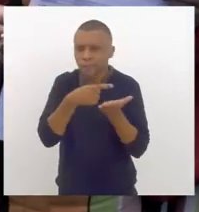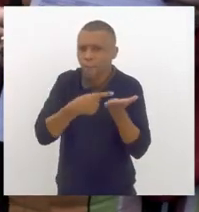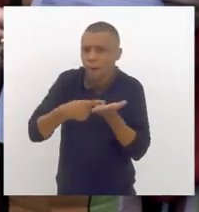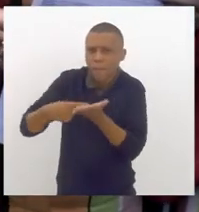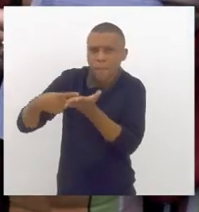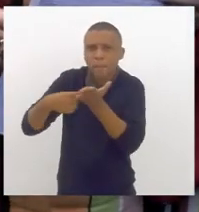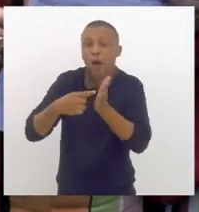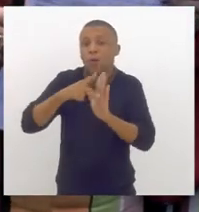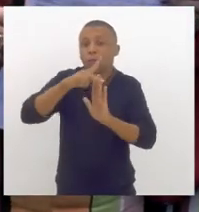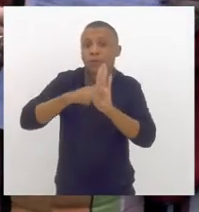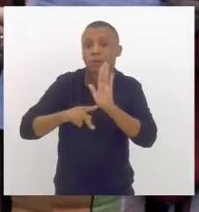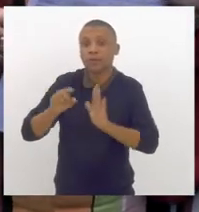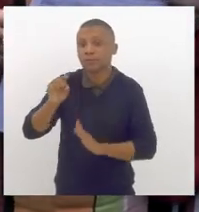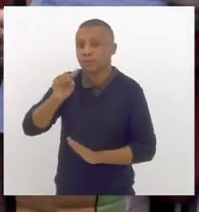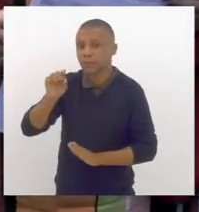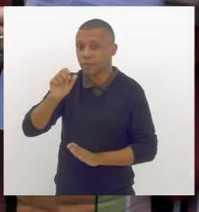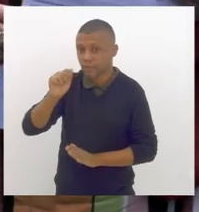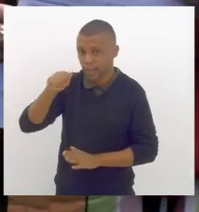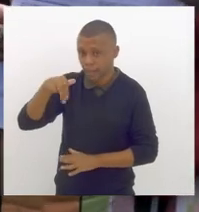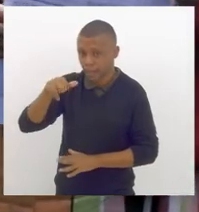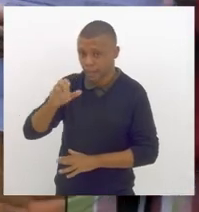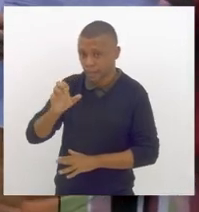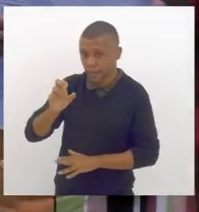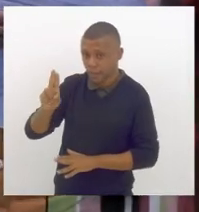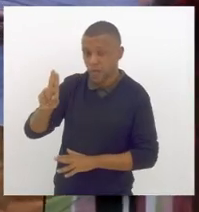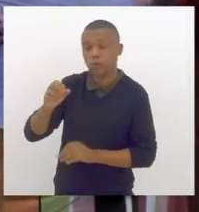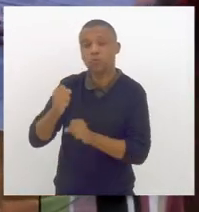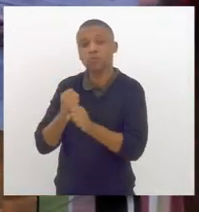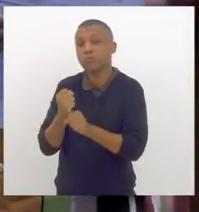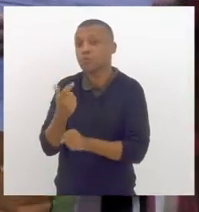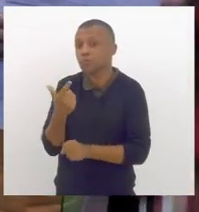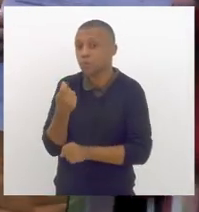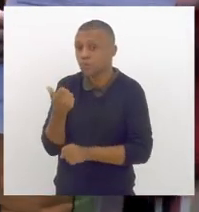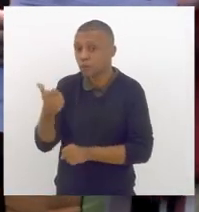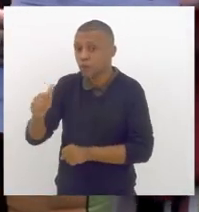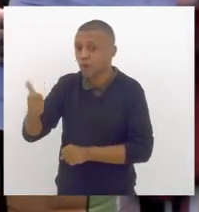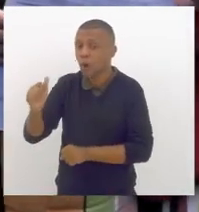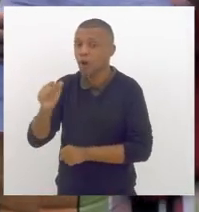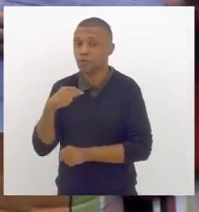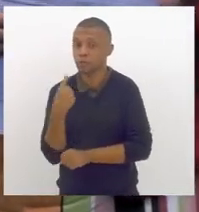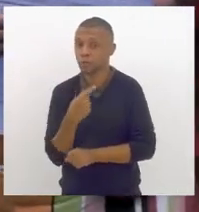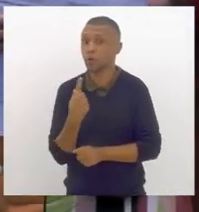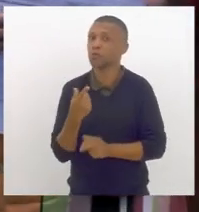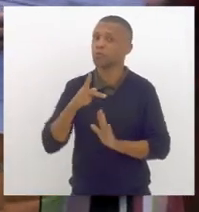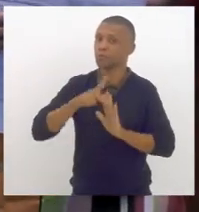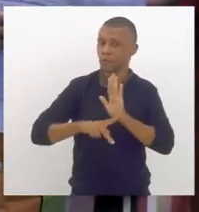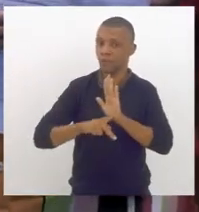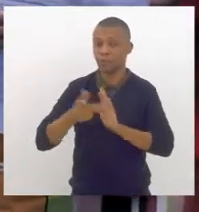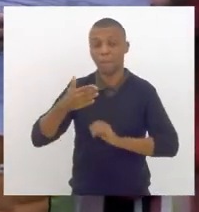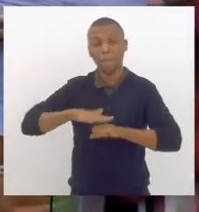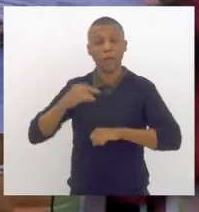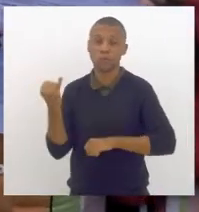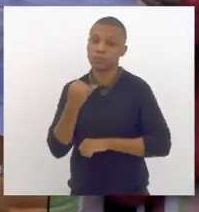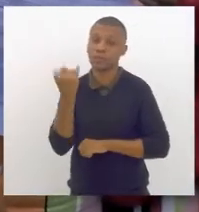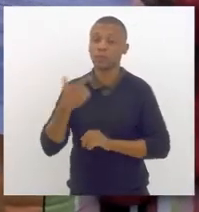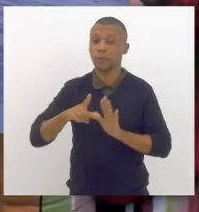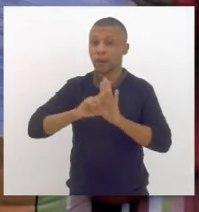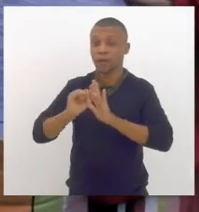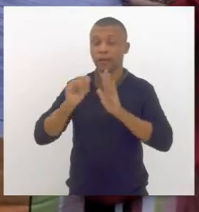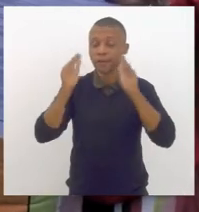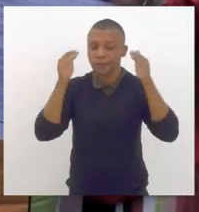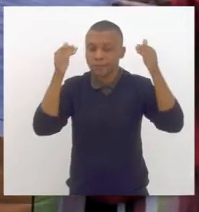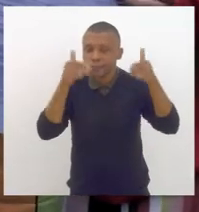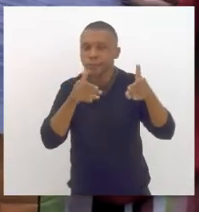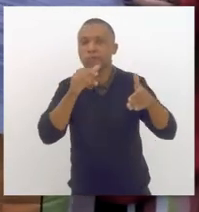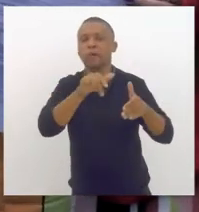Zaqueu de 2011, com o nosso projeto, que é desta legislatura. E o mais importante é que haja uma lei que discipline a matéria. A matéria é muito